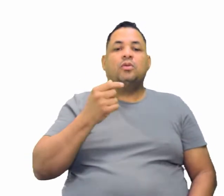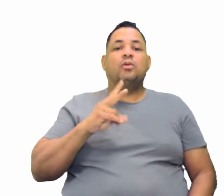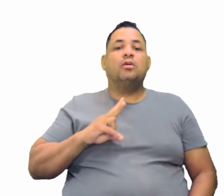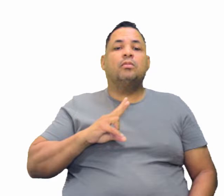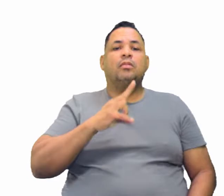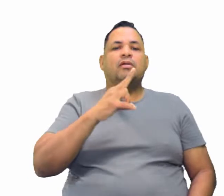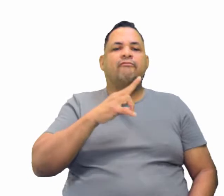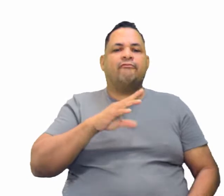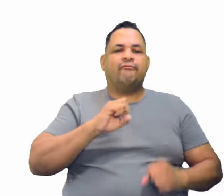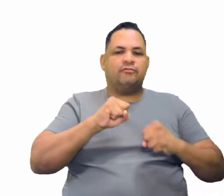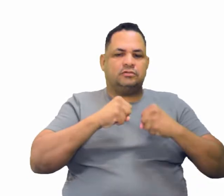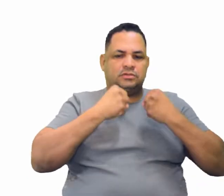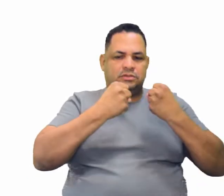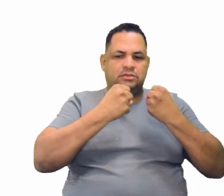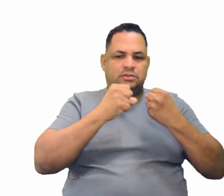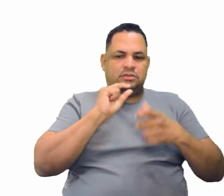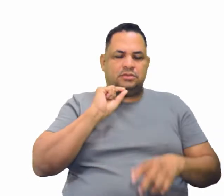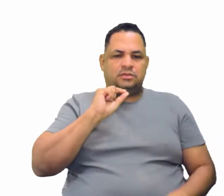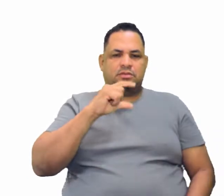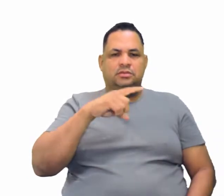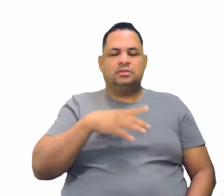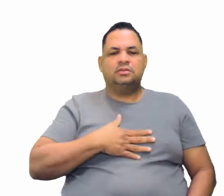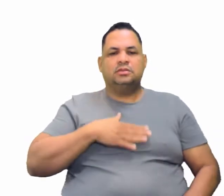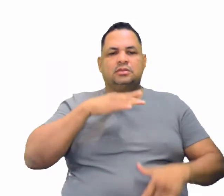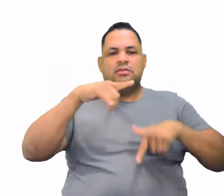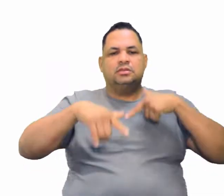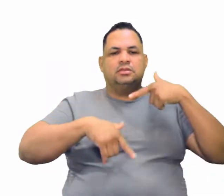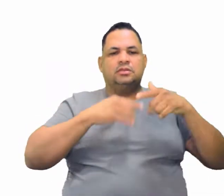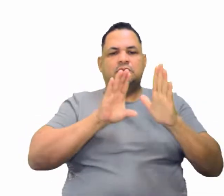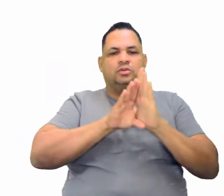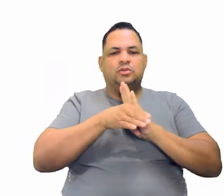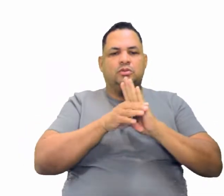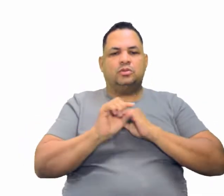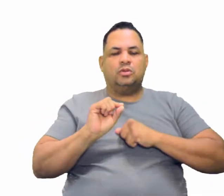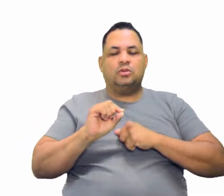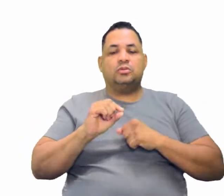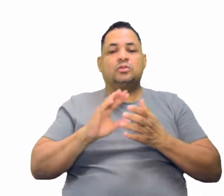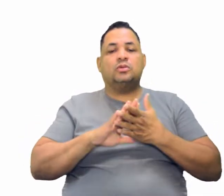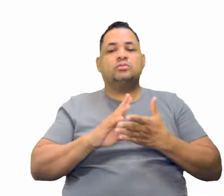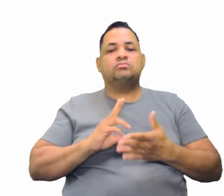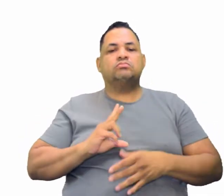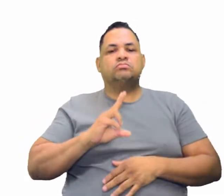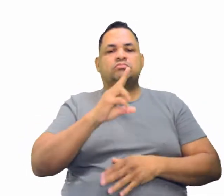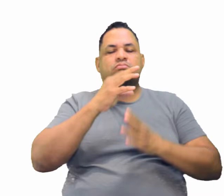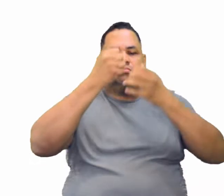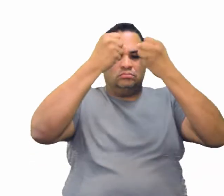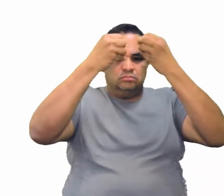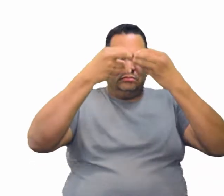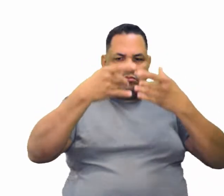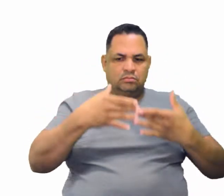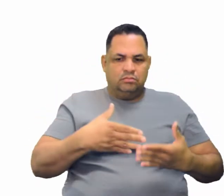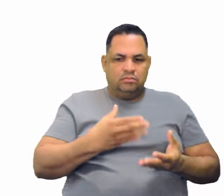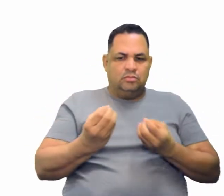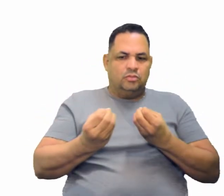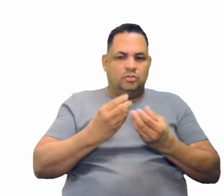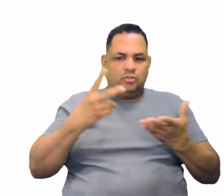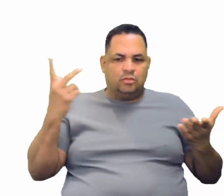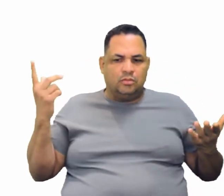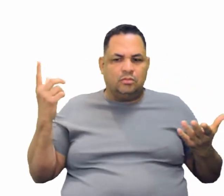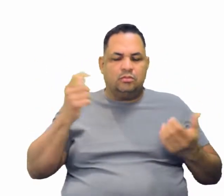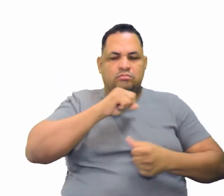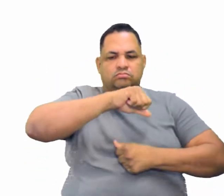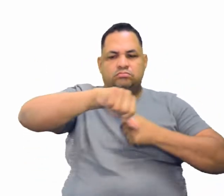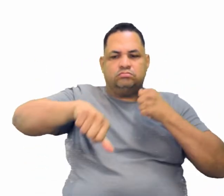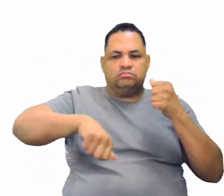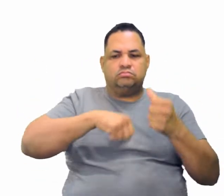uma força, tá certo? Então, ele trabalhou nessa questão do conceito de força para explicar como a força modifica